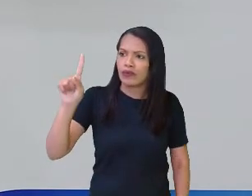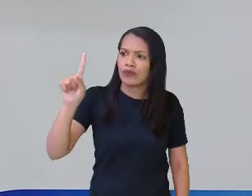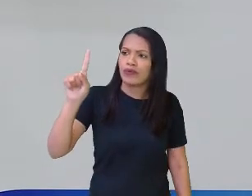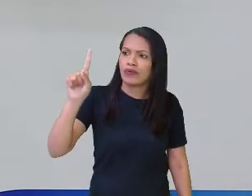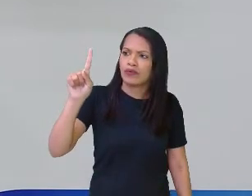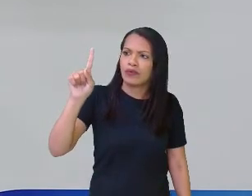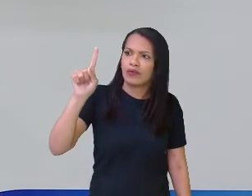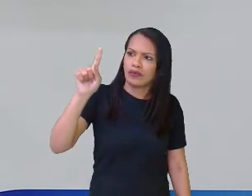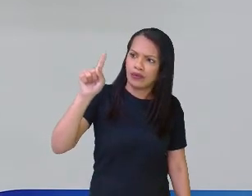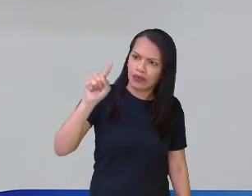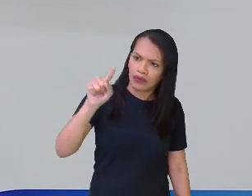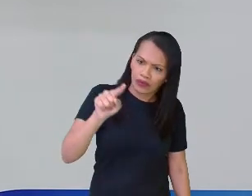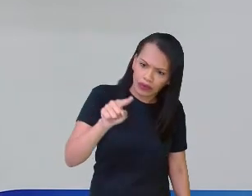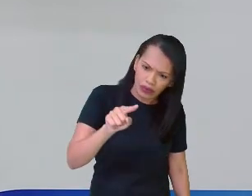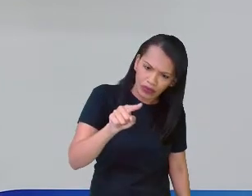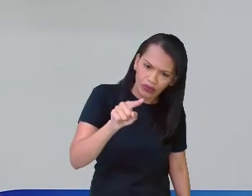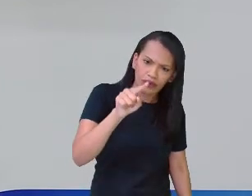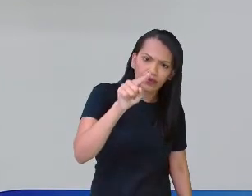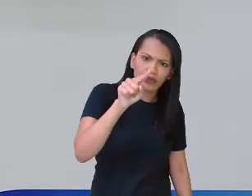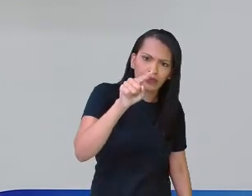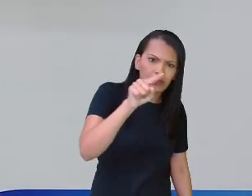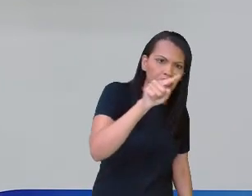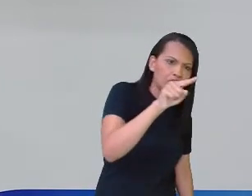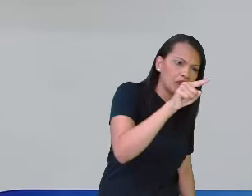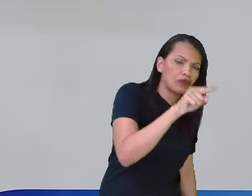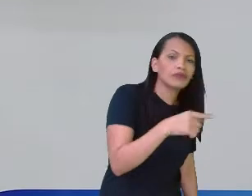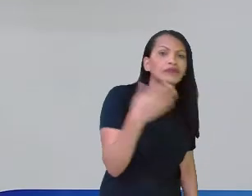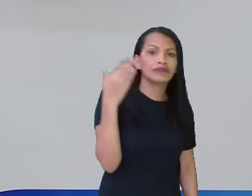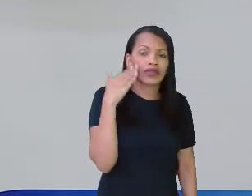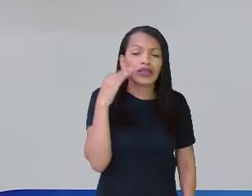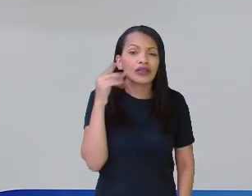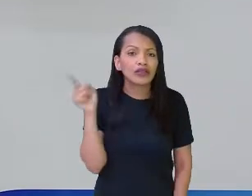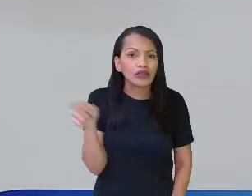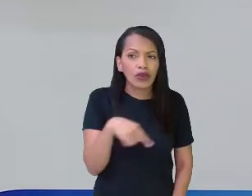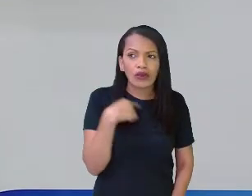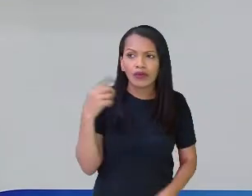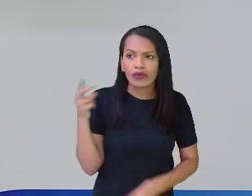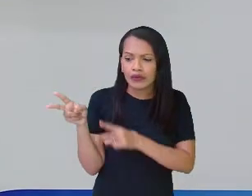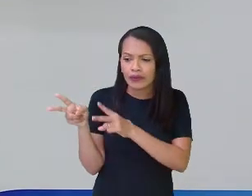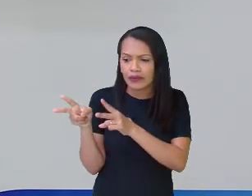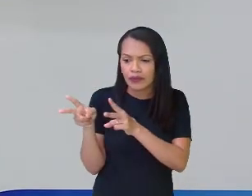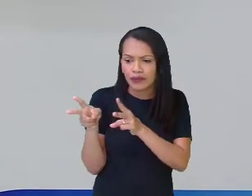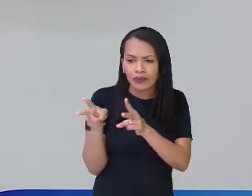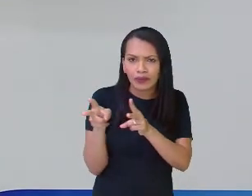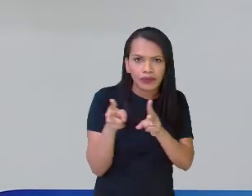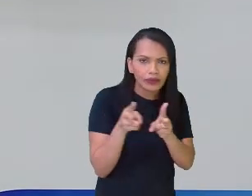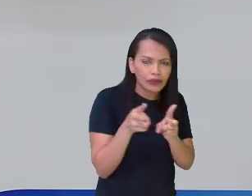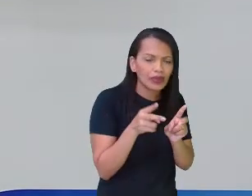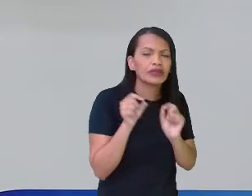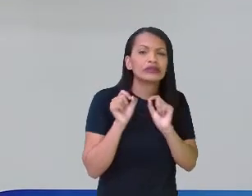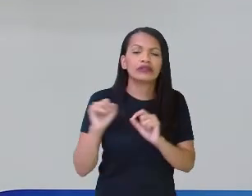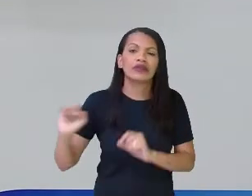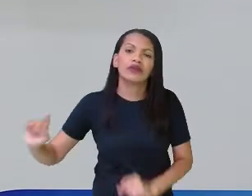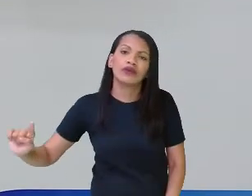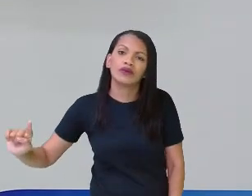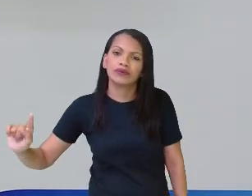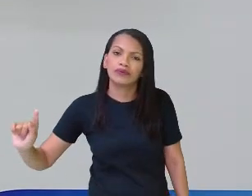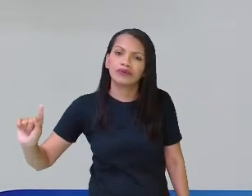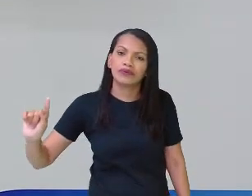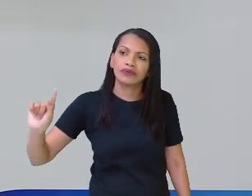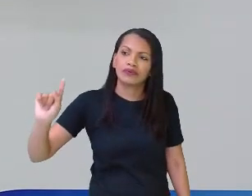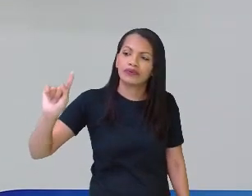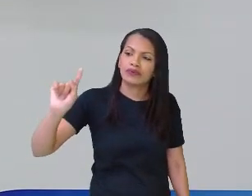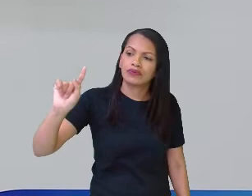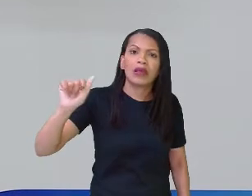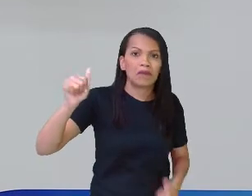linha, ela vai sendo feita para que haja um acompanhamento. Eita, se a linha vai para cima é porque melhorou. Se ela